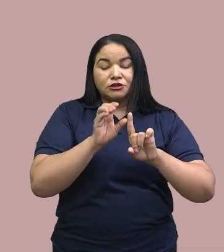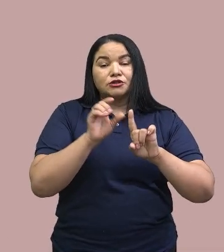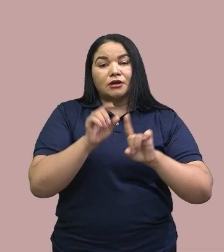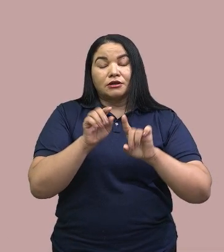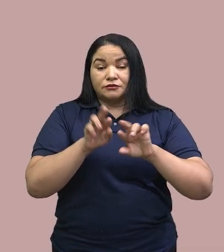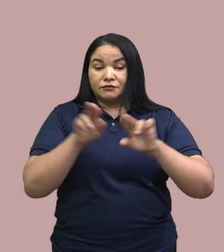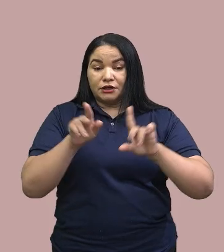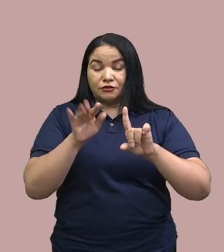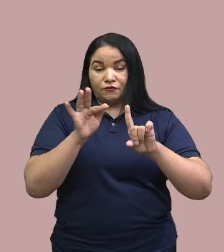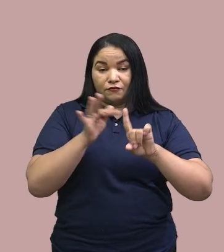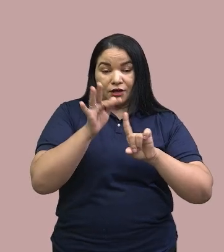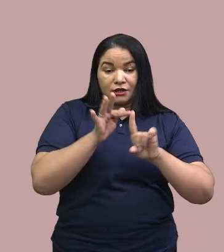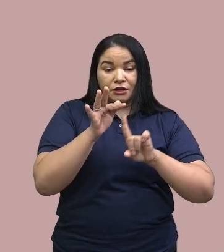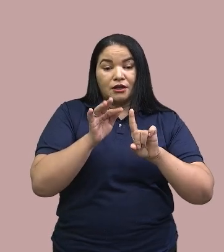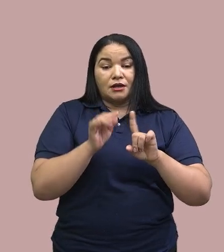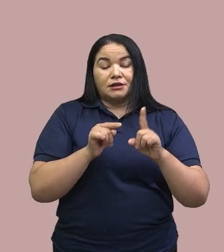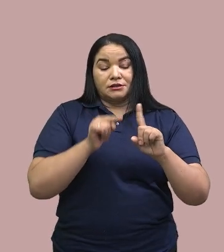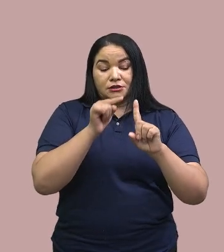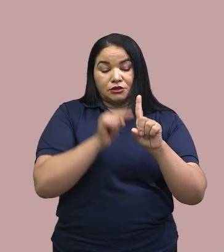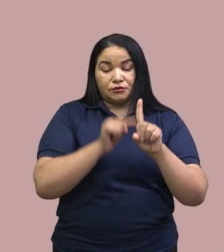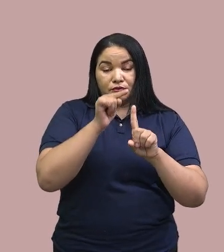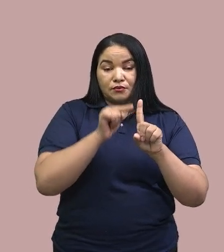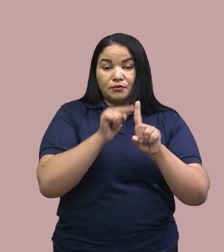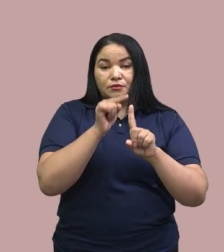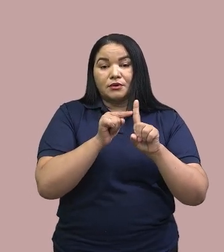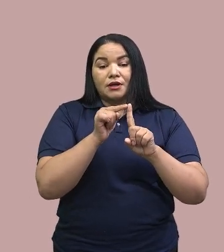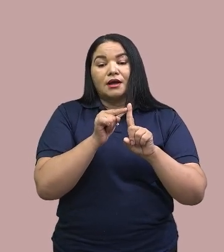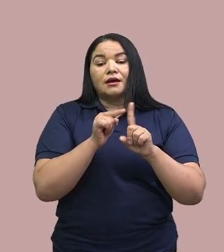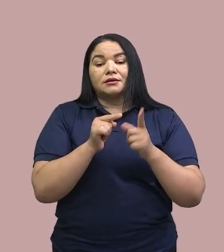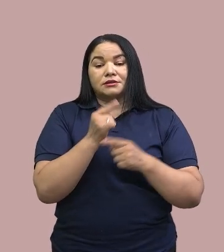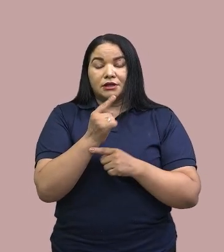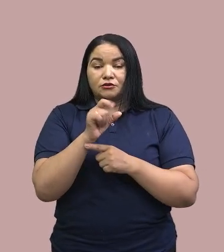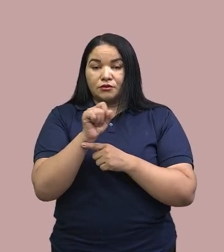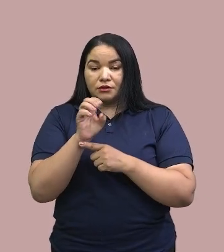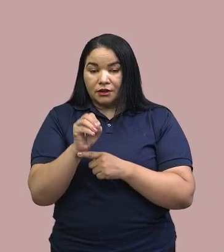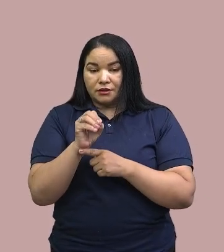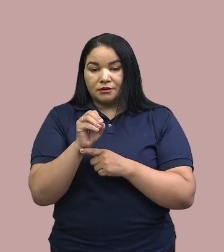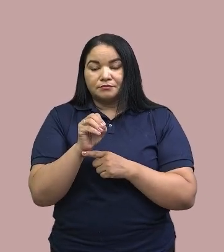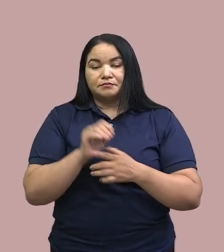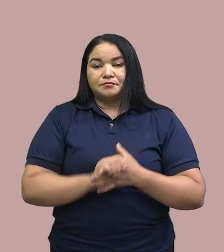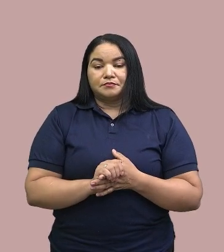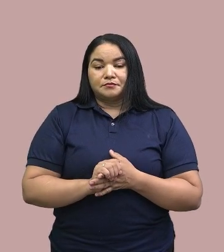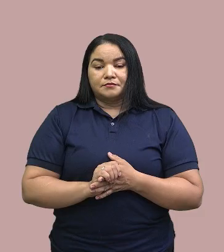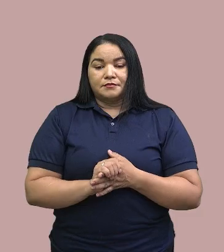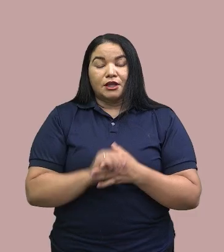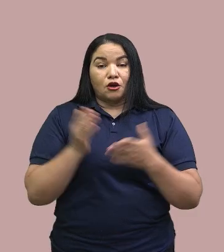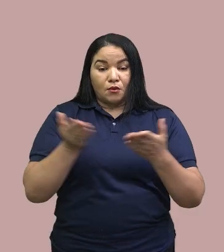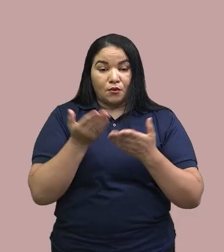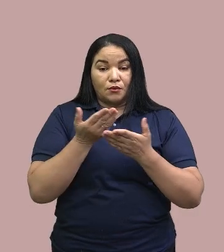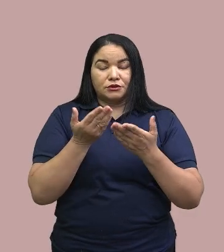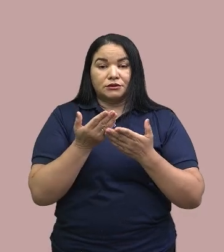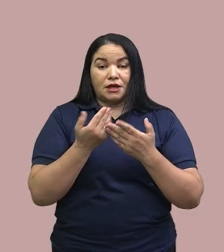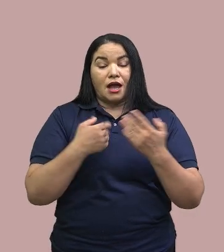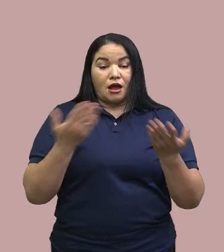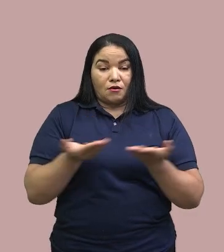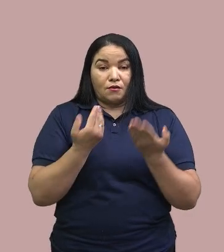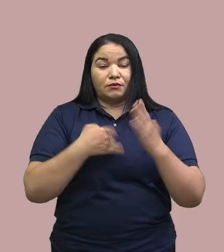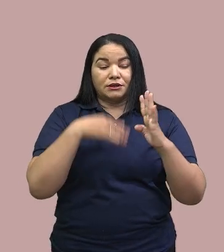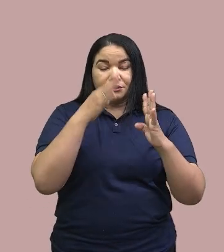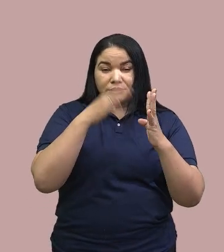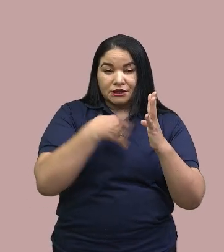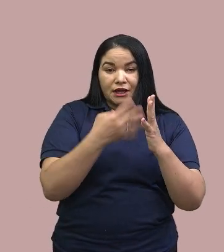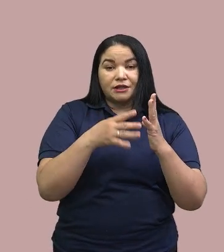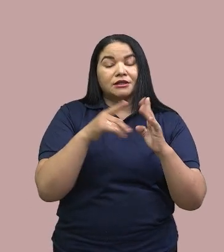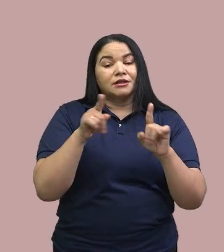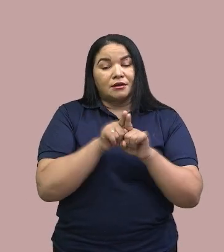tem 180 intervalos entre o ponto de fusão e o ponto de ebulição. Hoje, essa escala ainda é